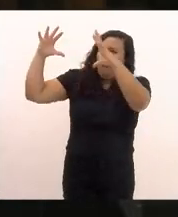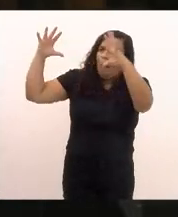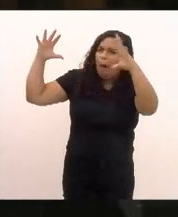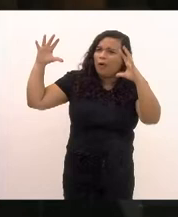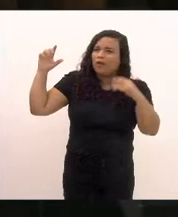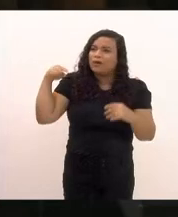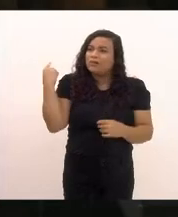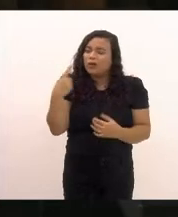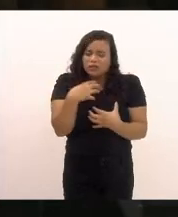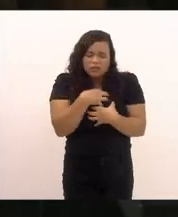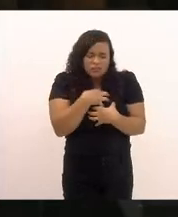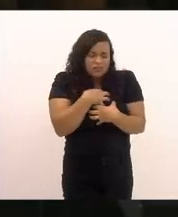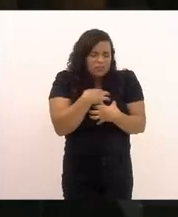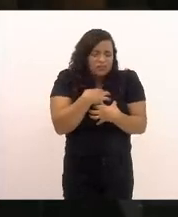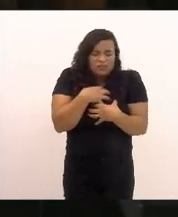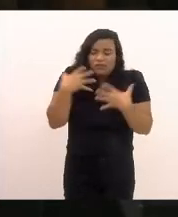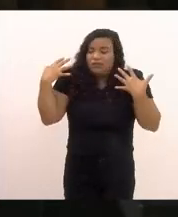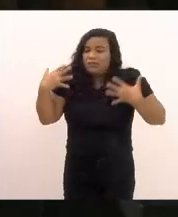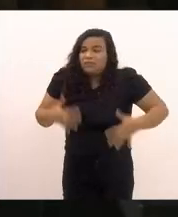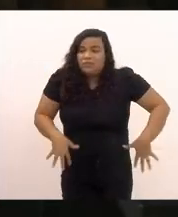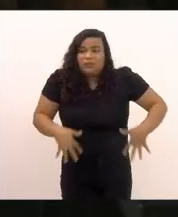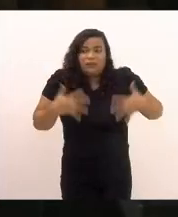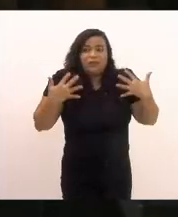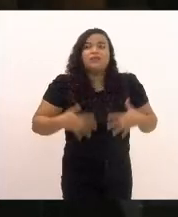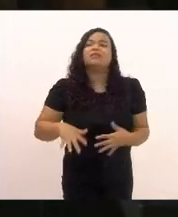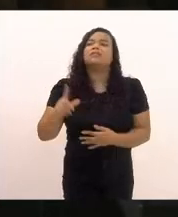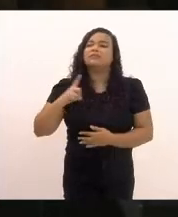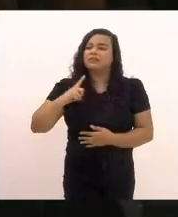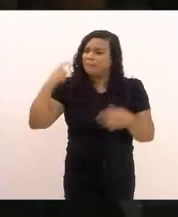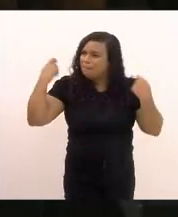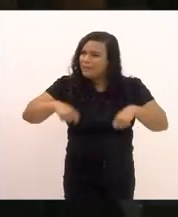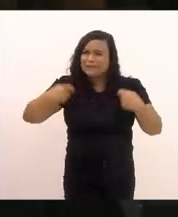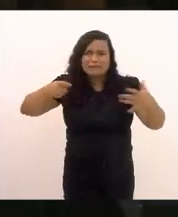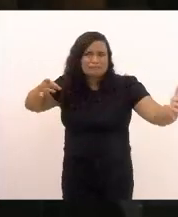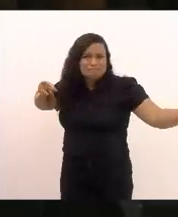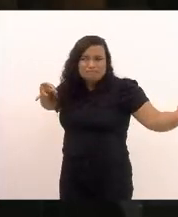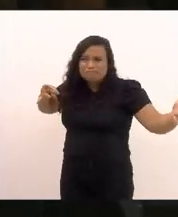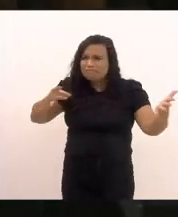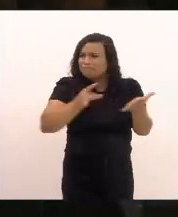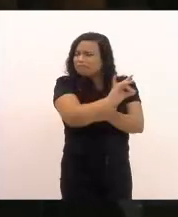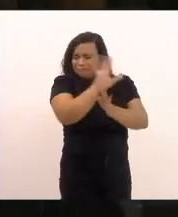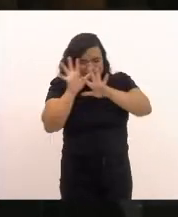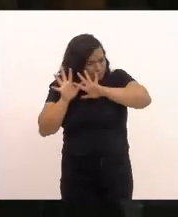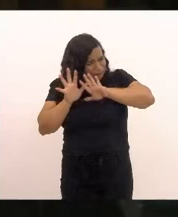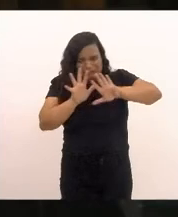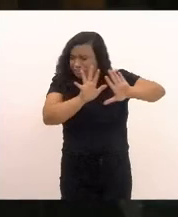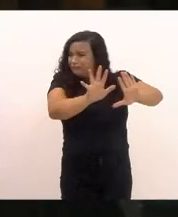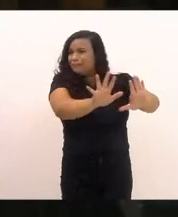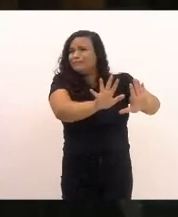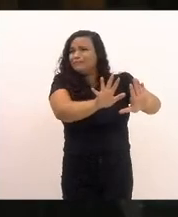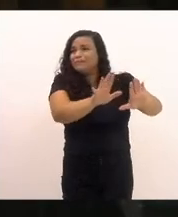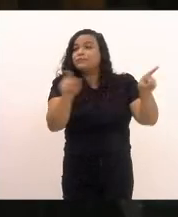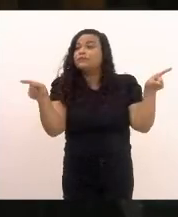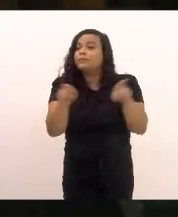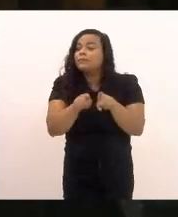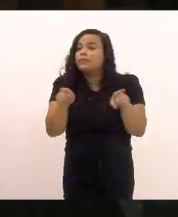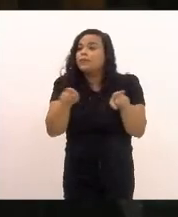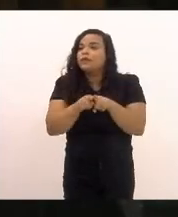assustador e que temos que repudiar com toda a veemência e, ao mesmo tempo,